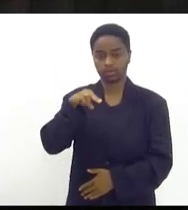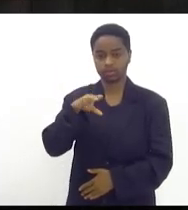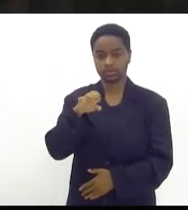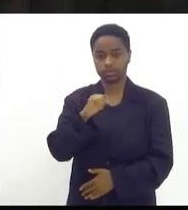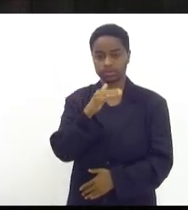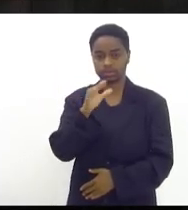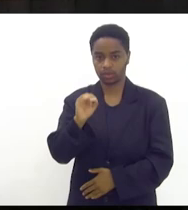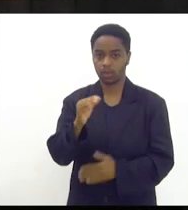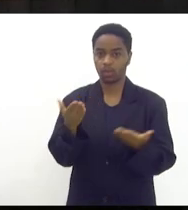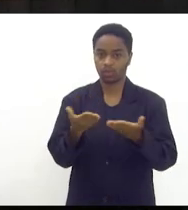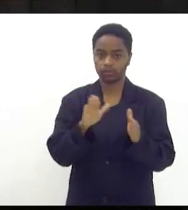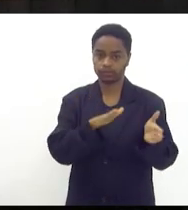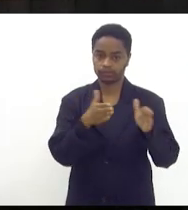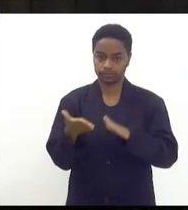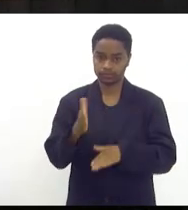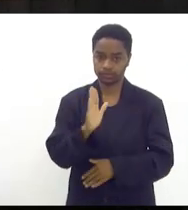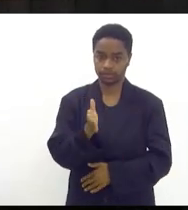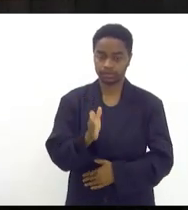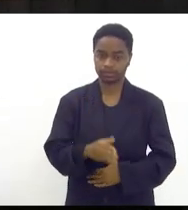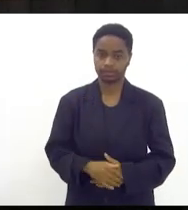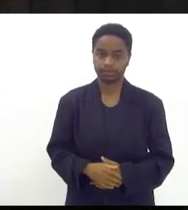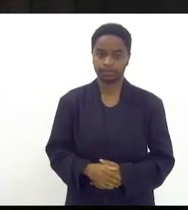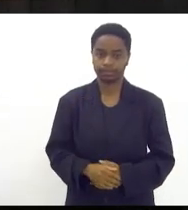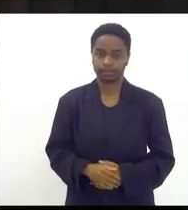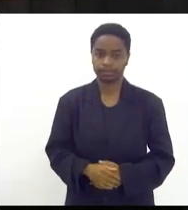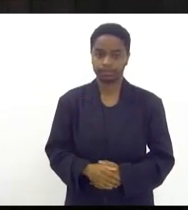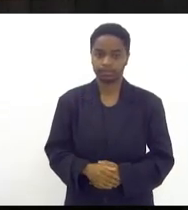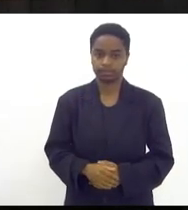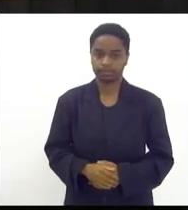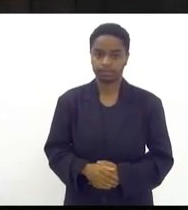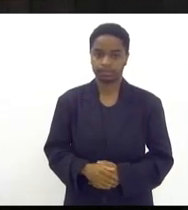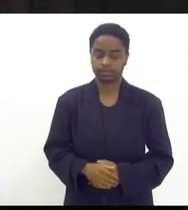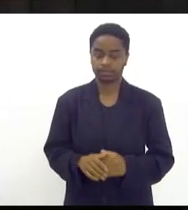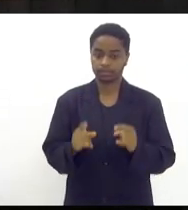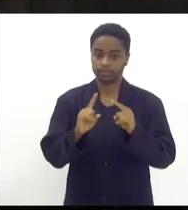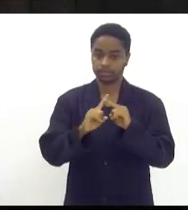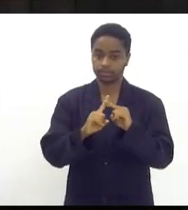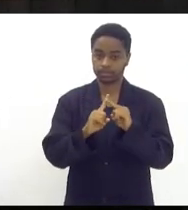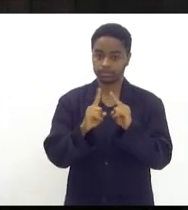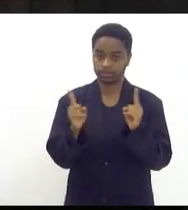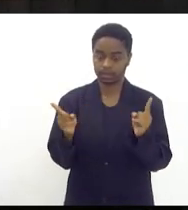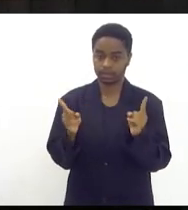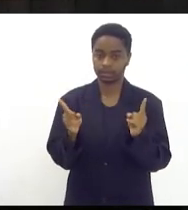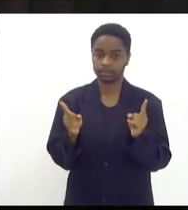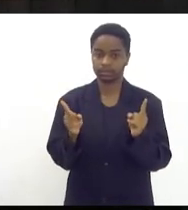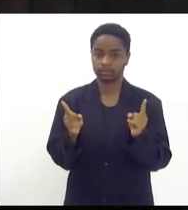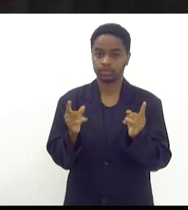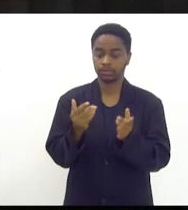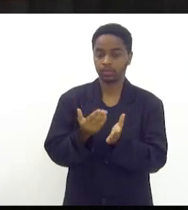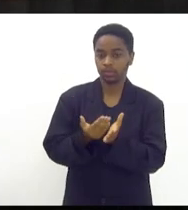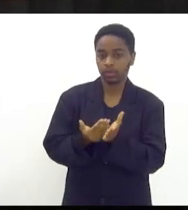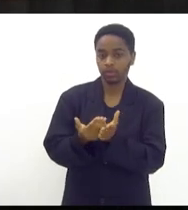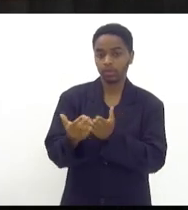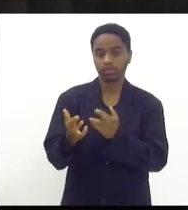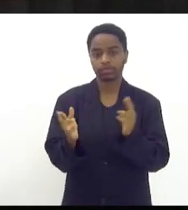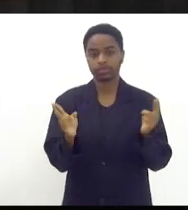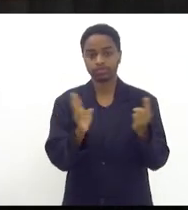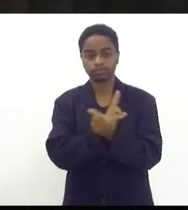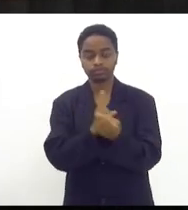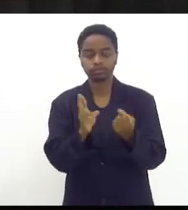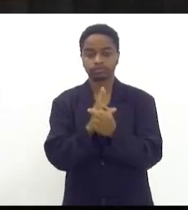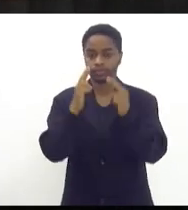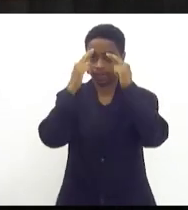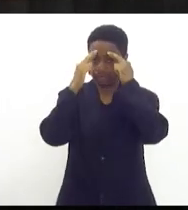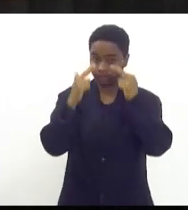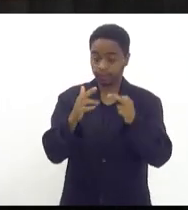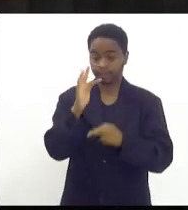hoje já falecida, mas que ali começava uma relação de respeito, de